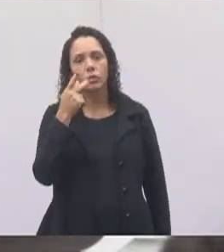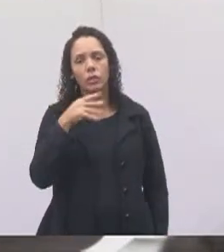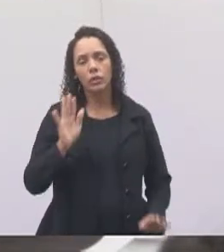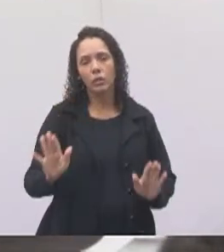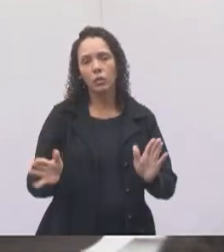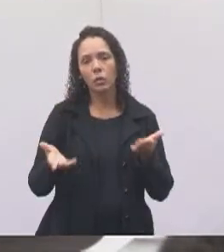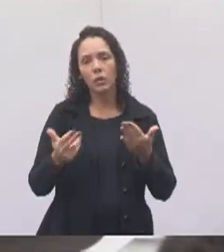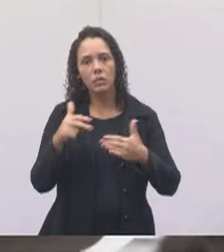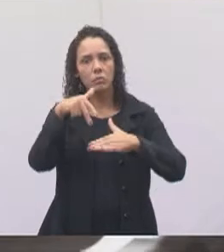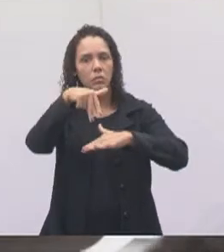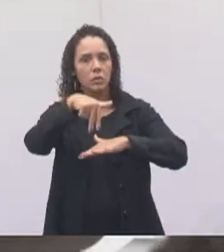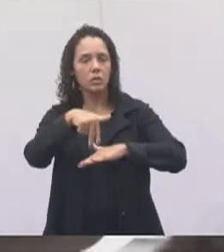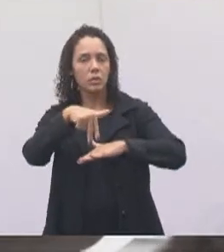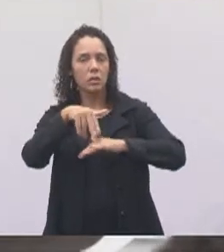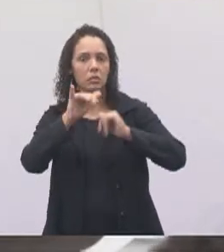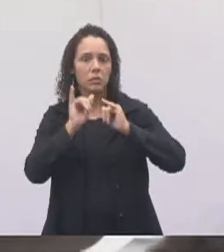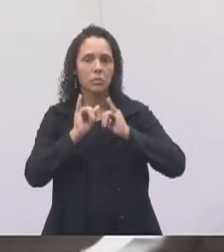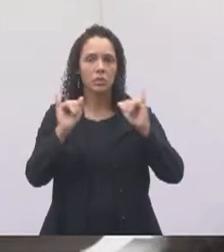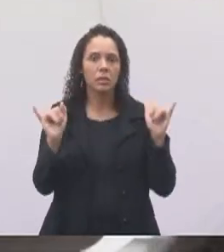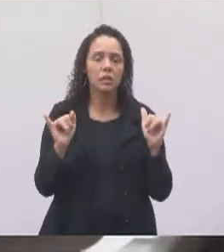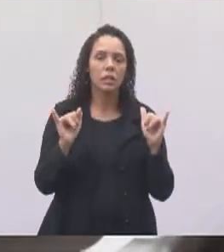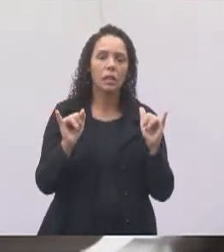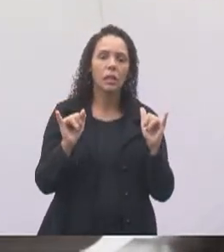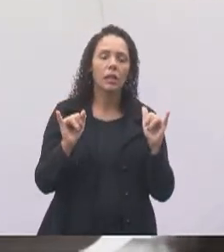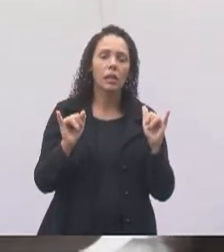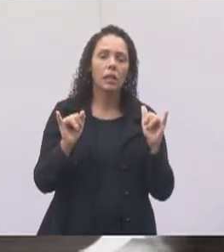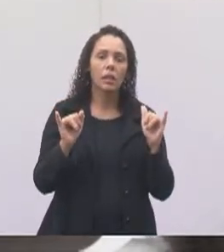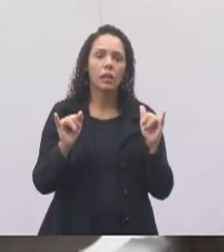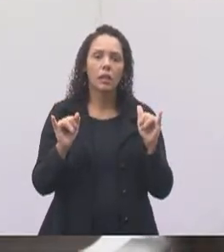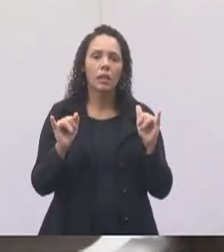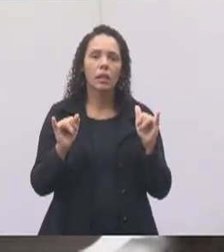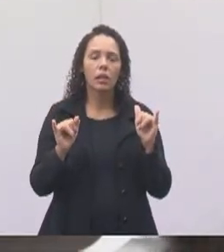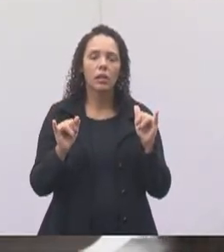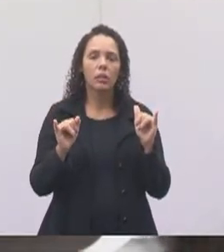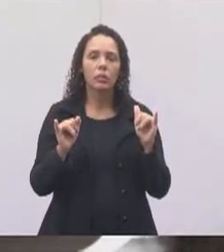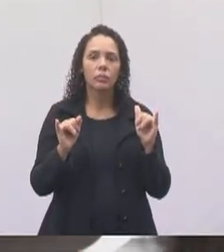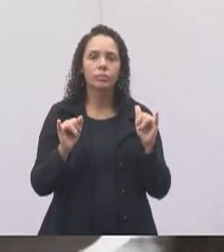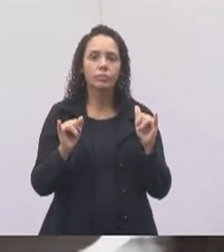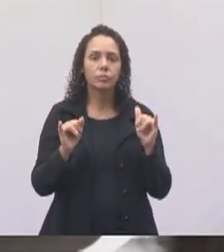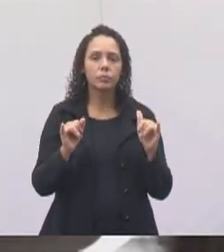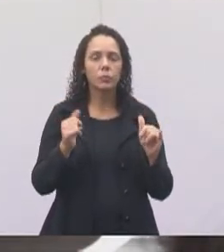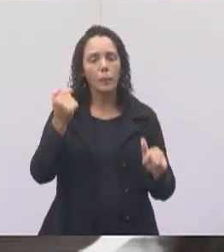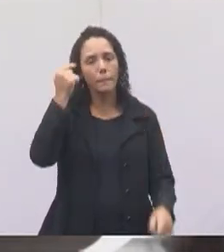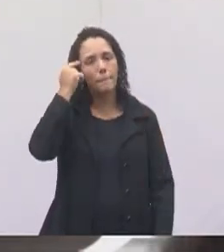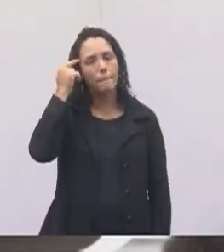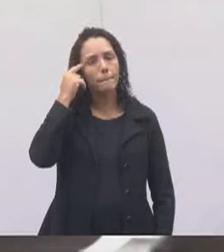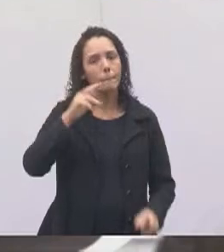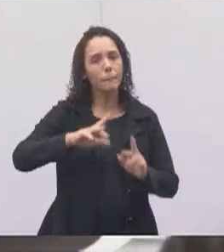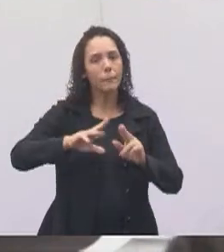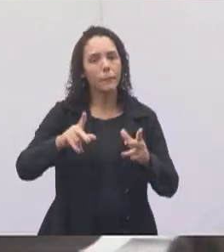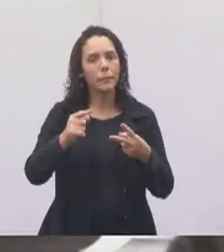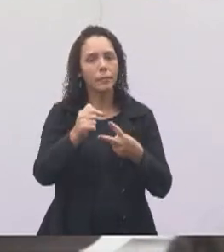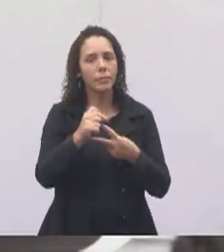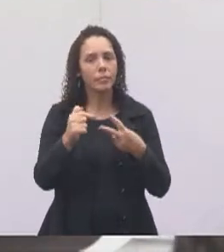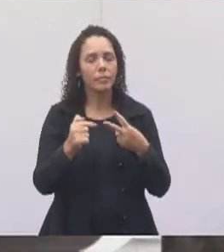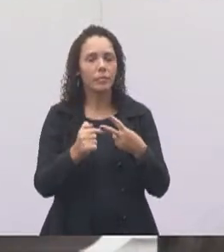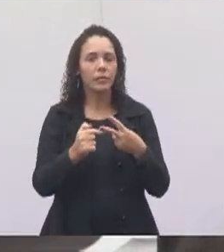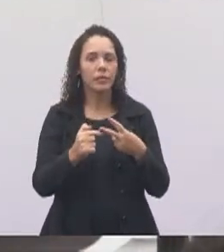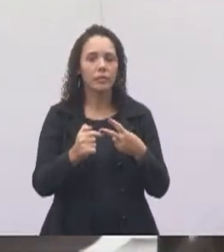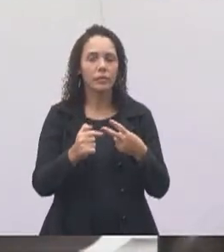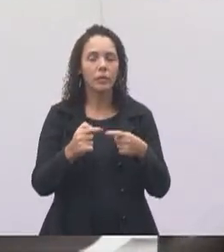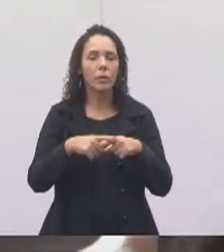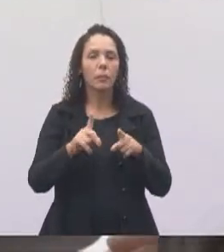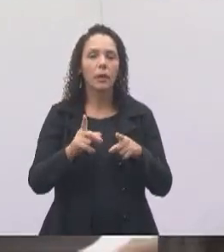o processo legislativo, não entrei no mérito. Eu acho que são duas coisas bastante distintas, não é? E o meu voto